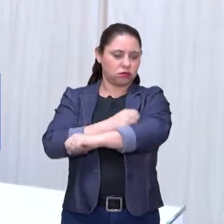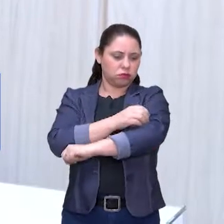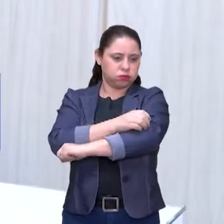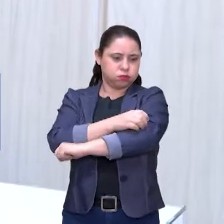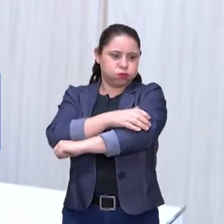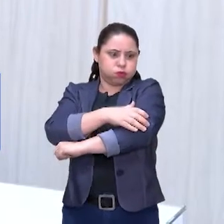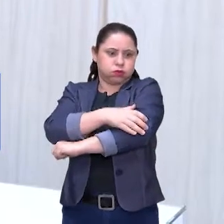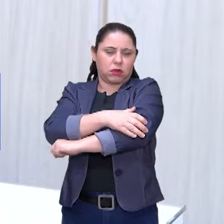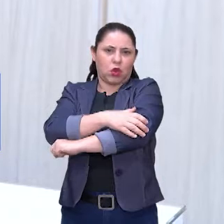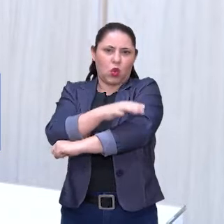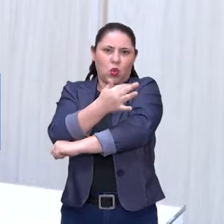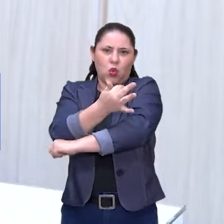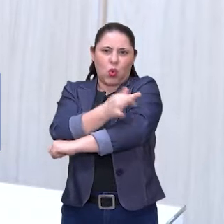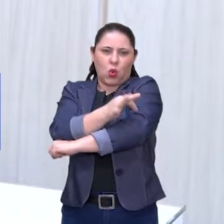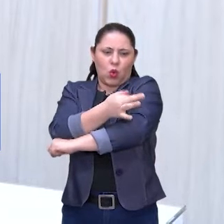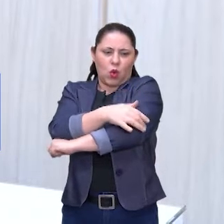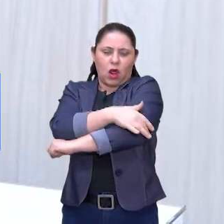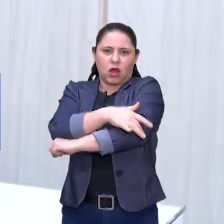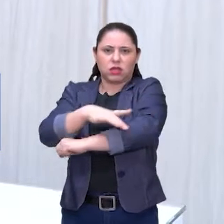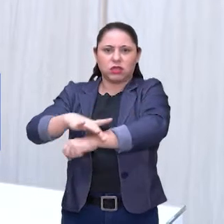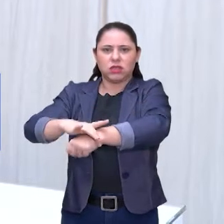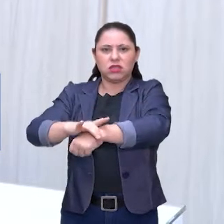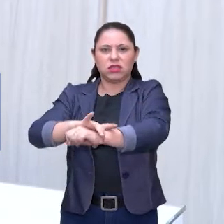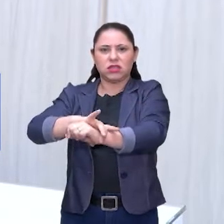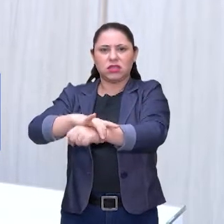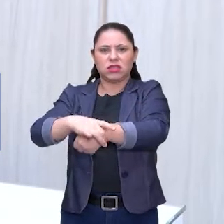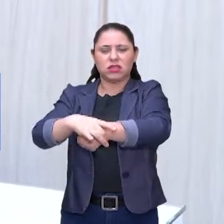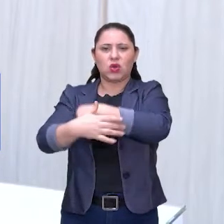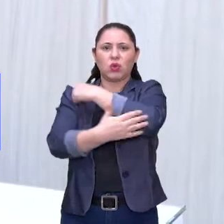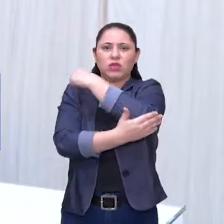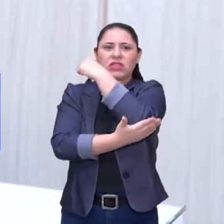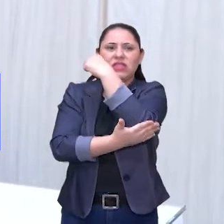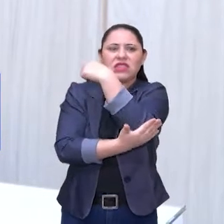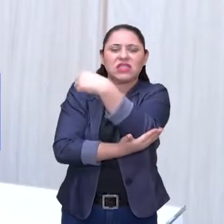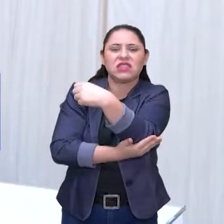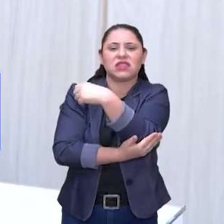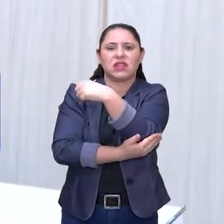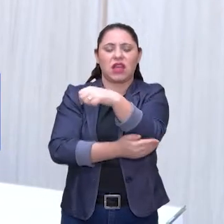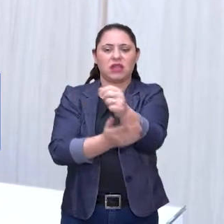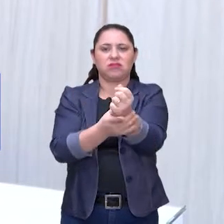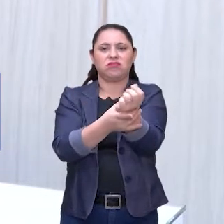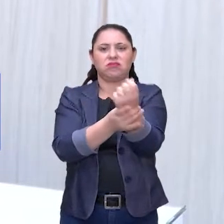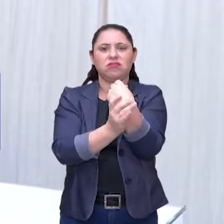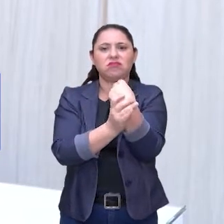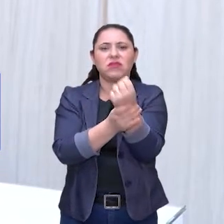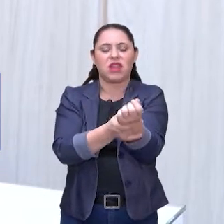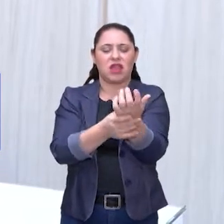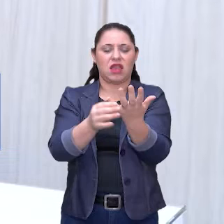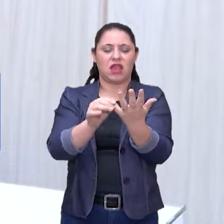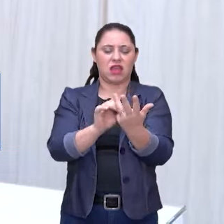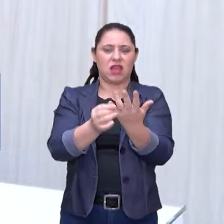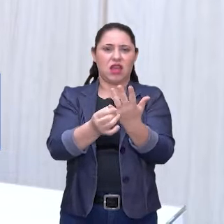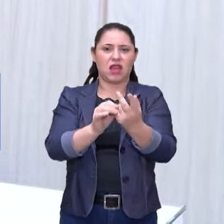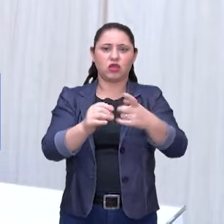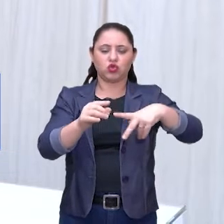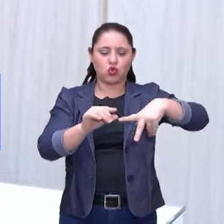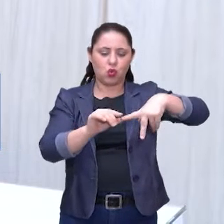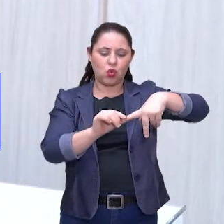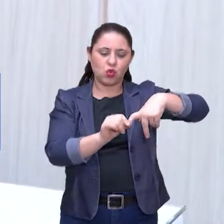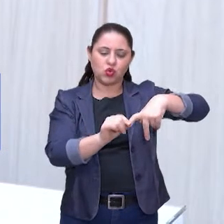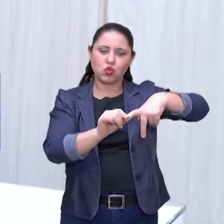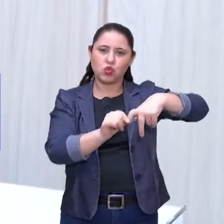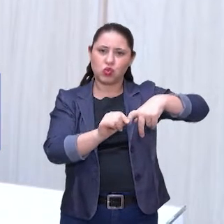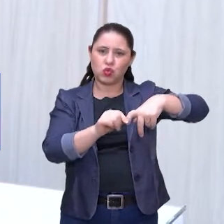nas articulações, dor nas articulações, dos cotovelos, do punho, das mãos,